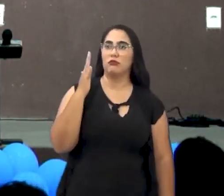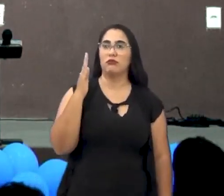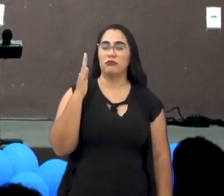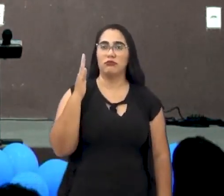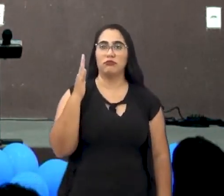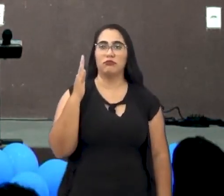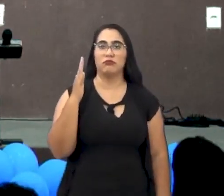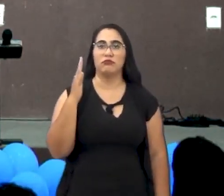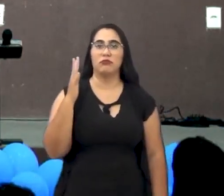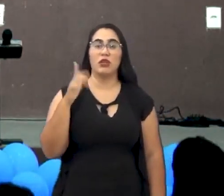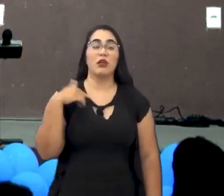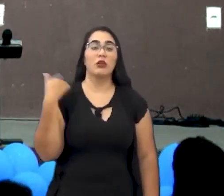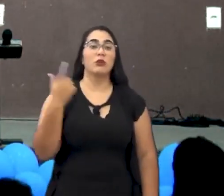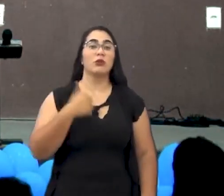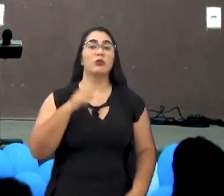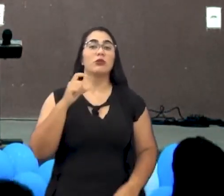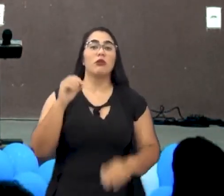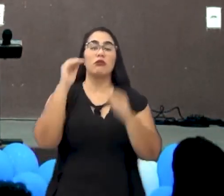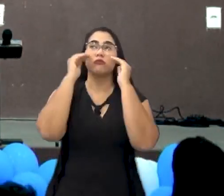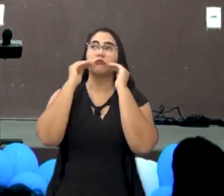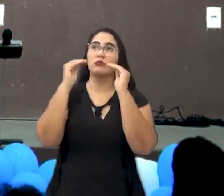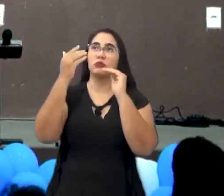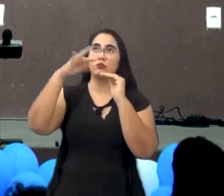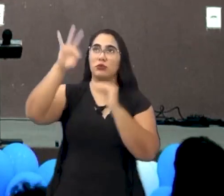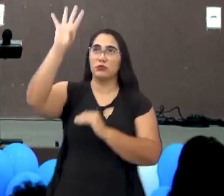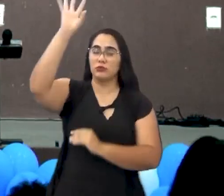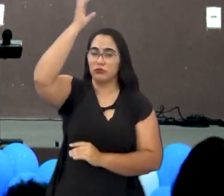Para sermos súditos do rei,